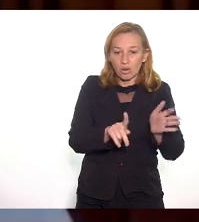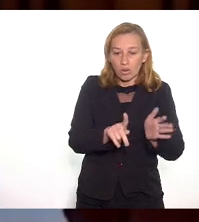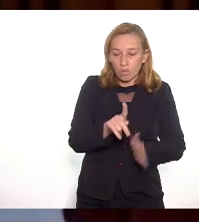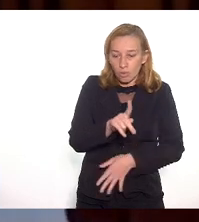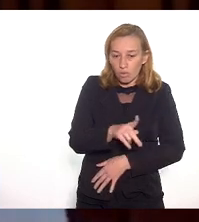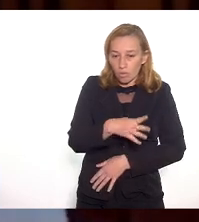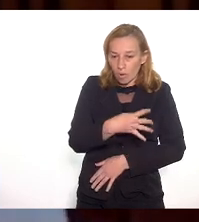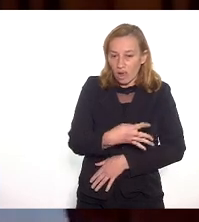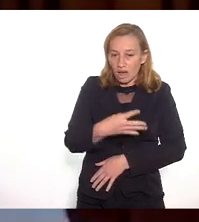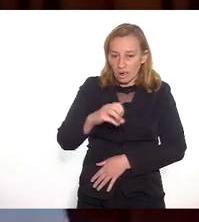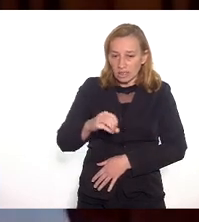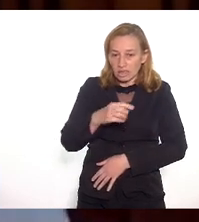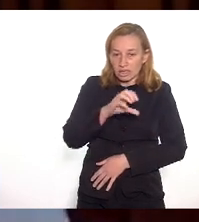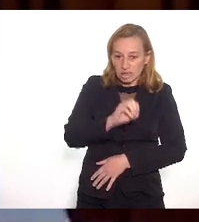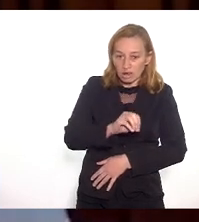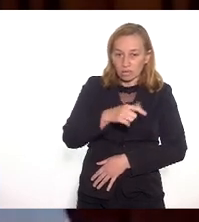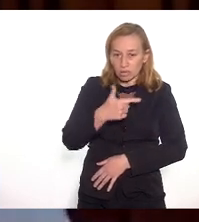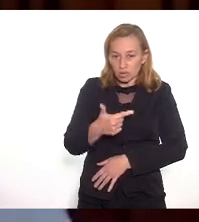21.